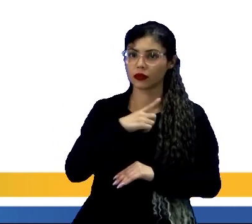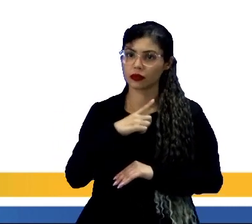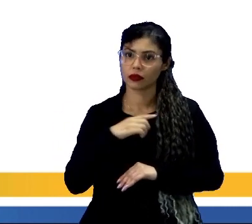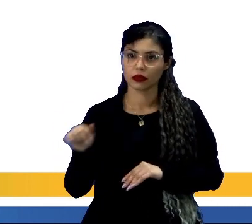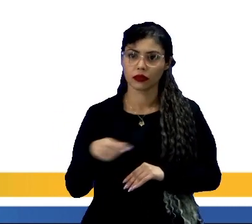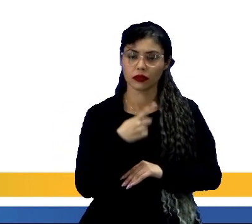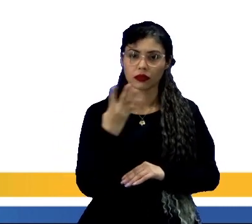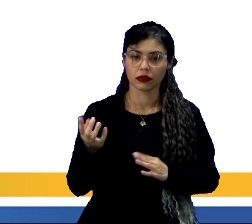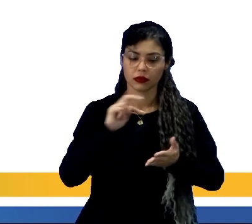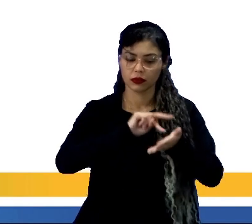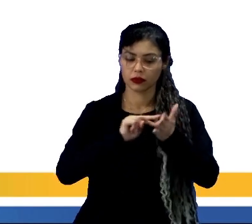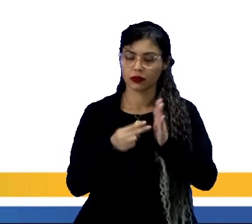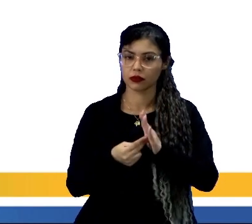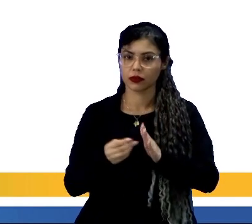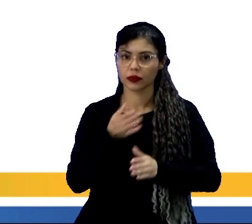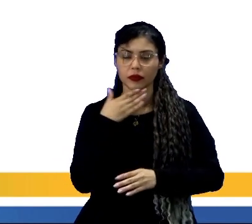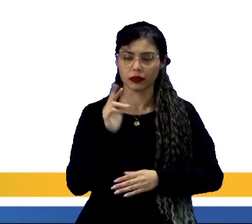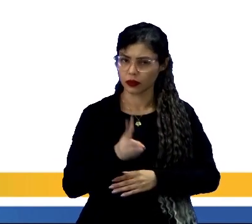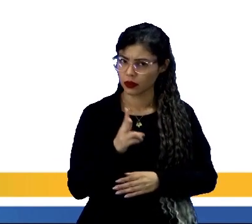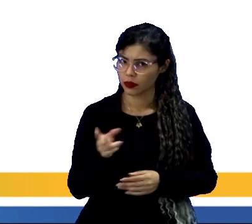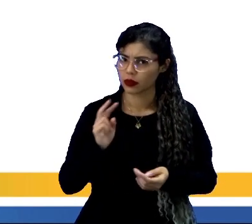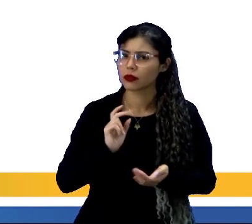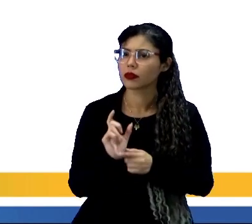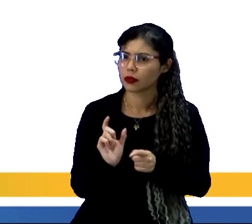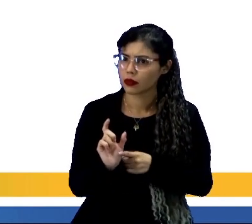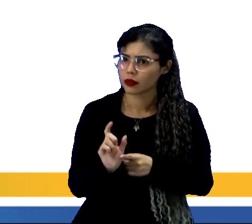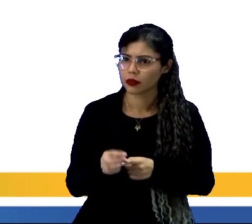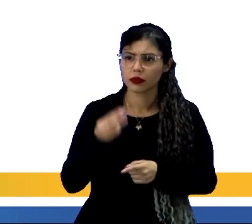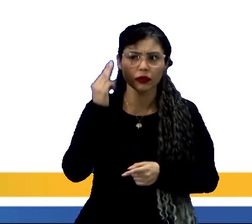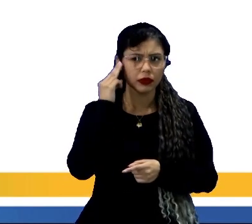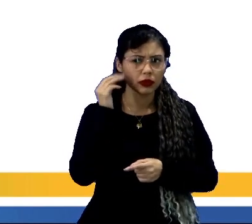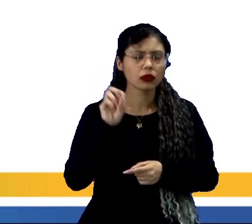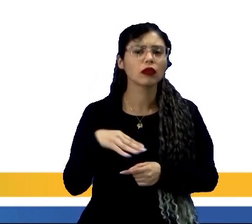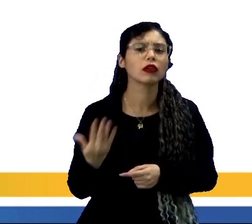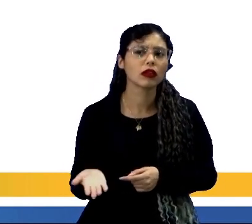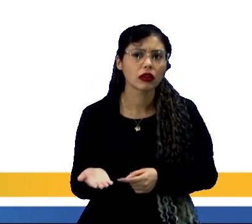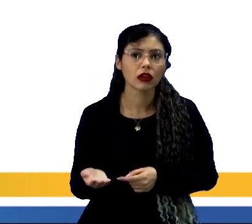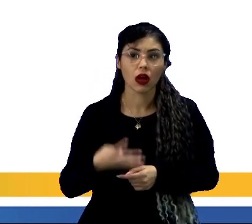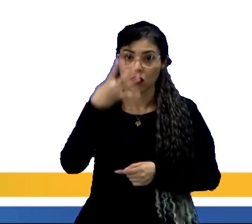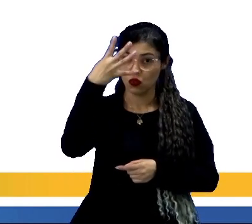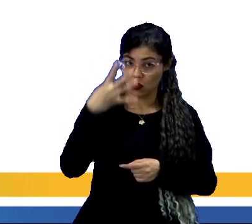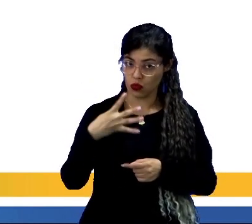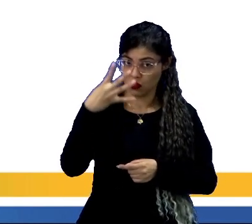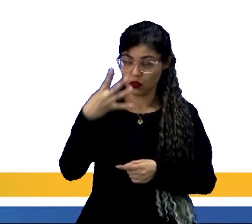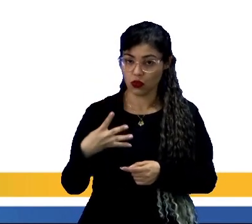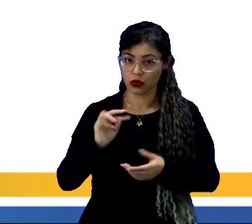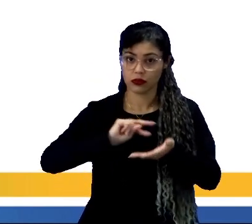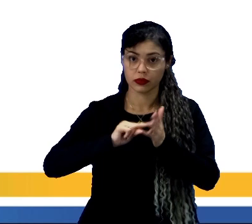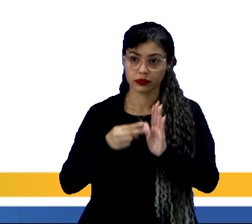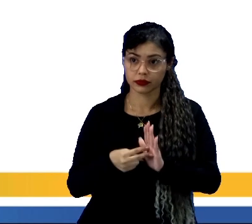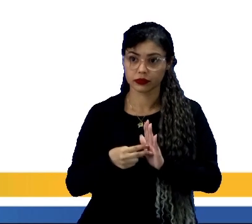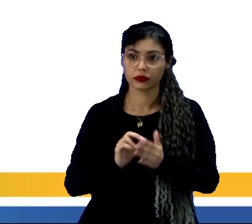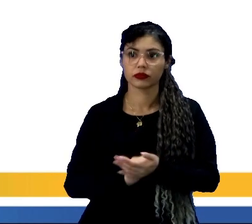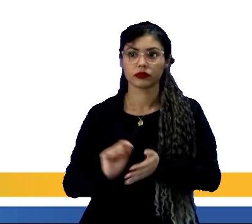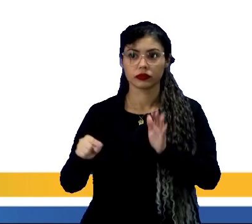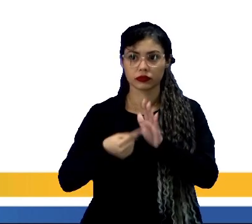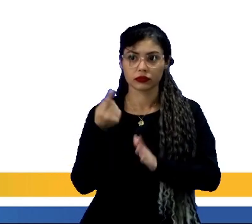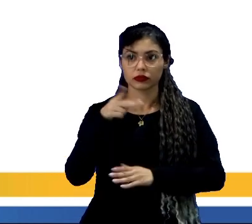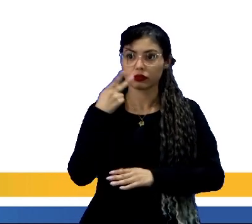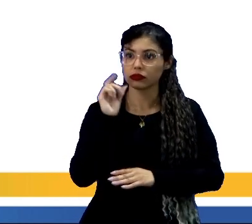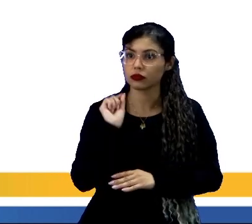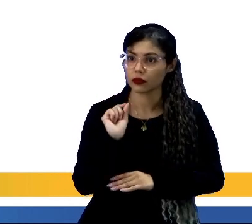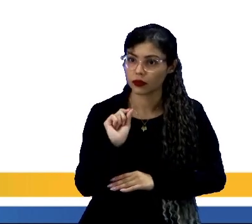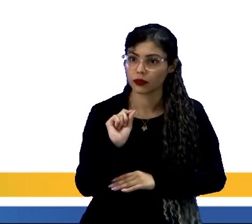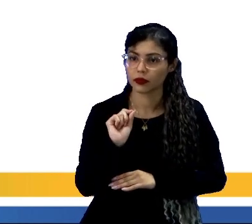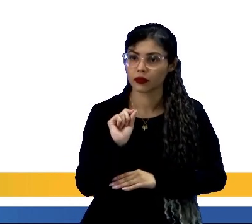temos quantos significados para a mesma palavra, para memória? Nós temos 4 significados. Então, o primeiro fala